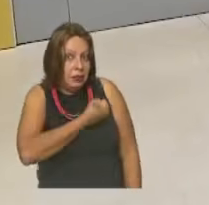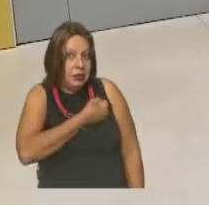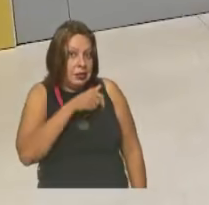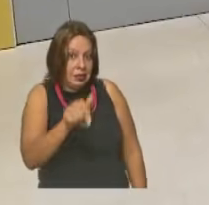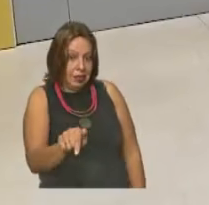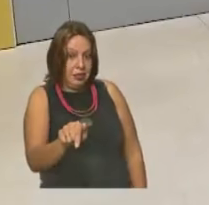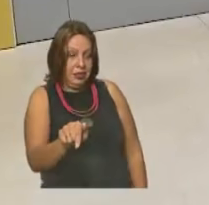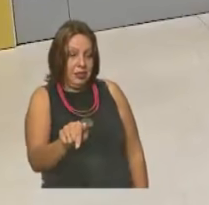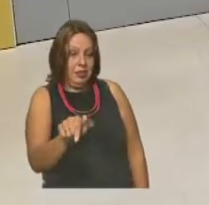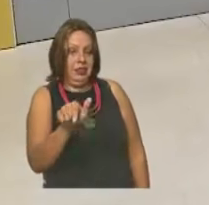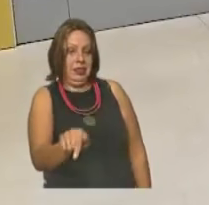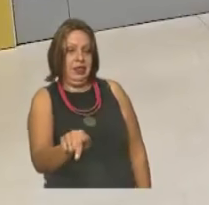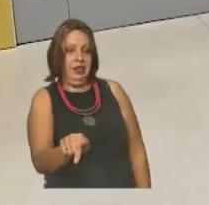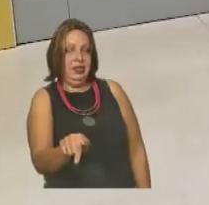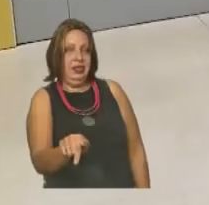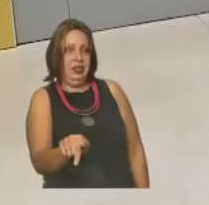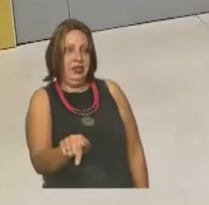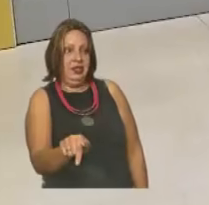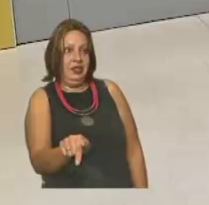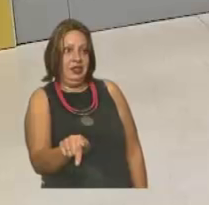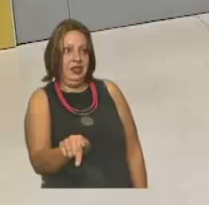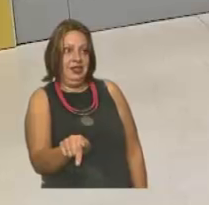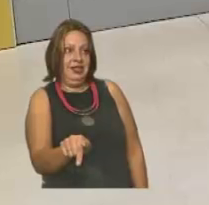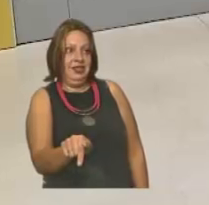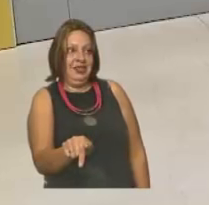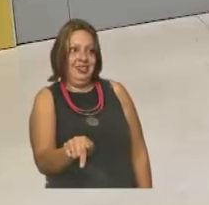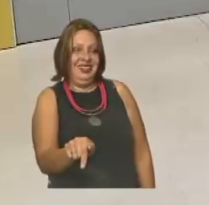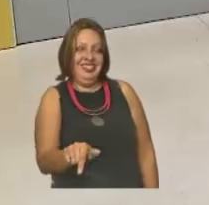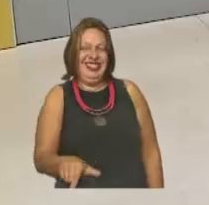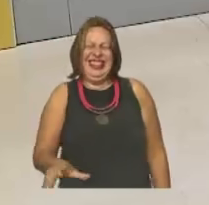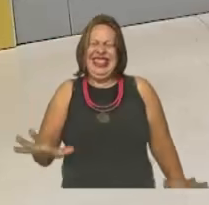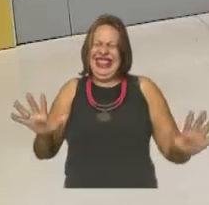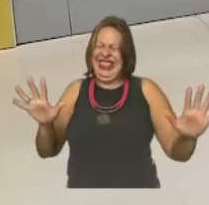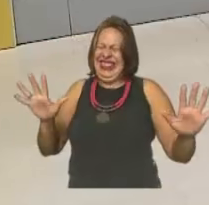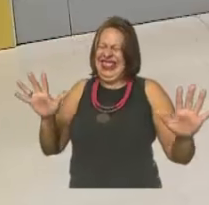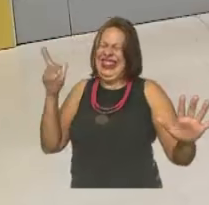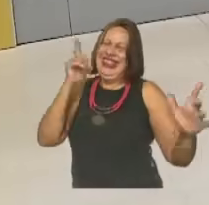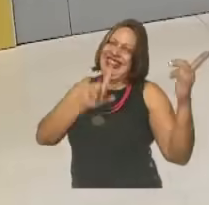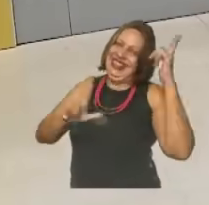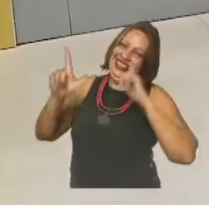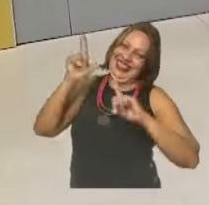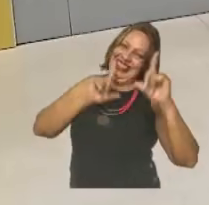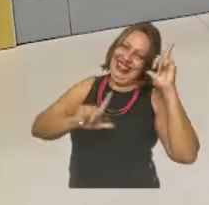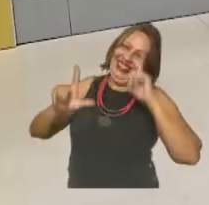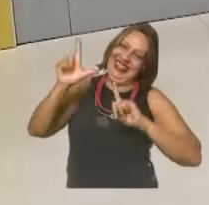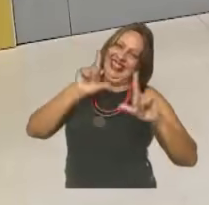número 7, 7, 7? E atenção que tem